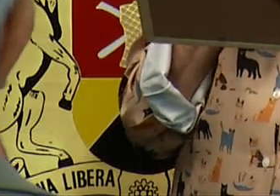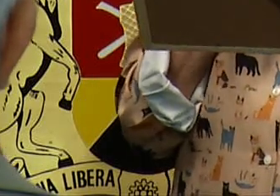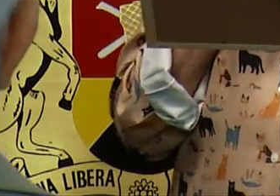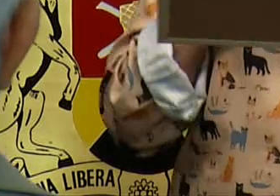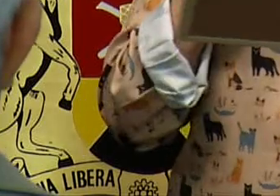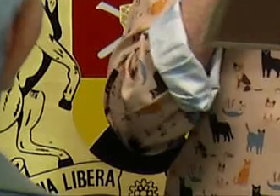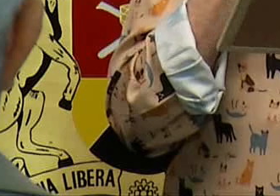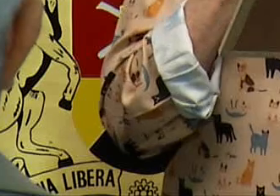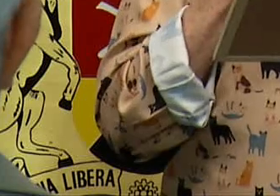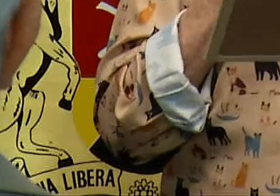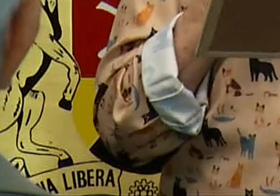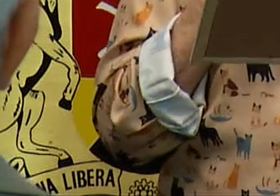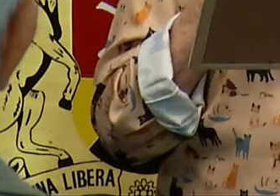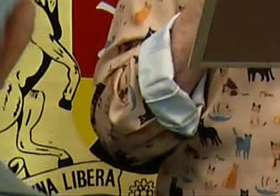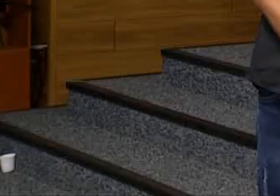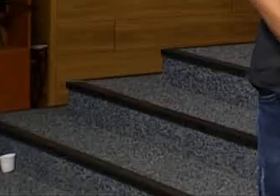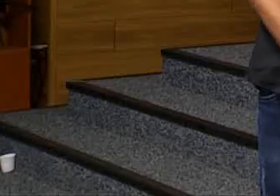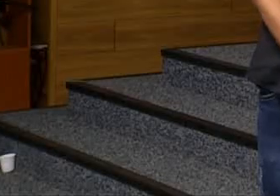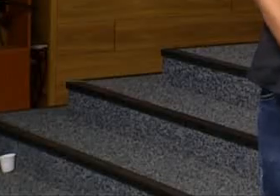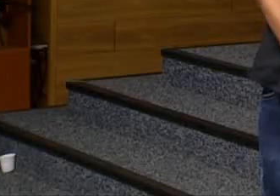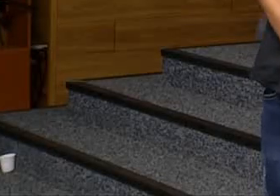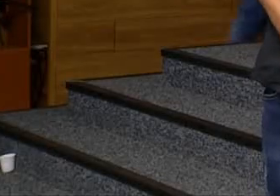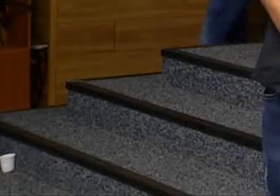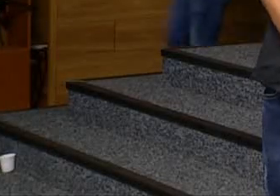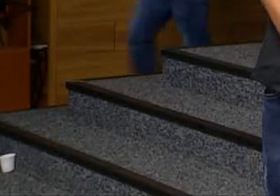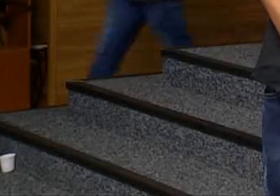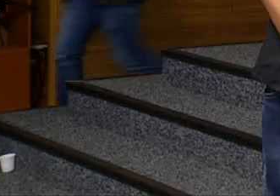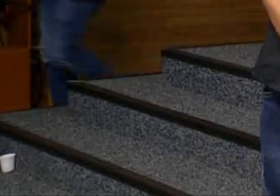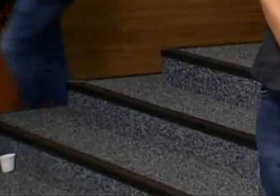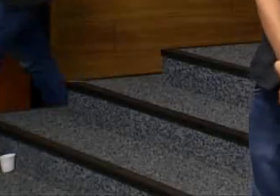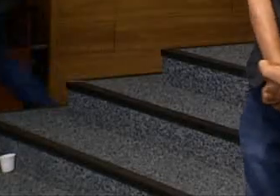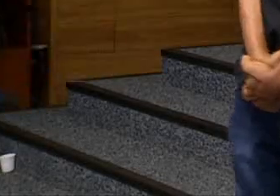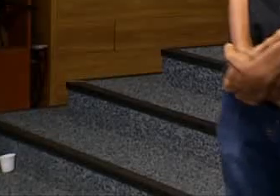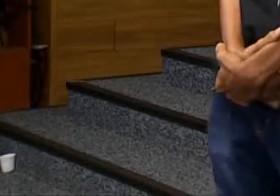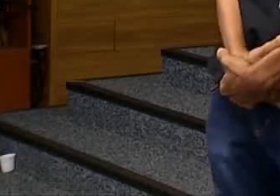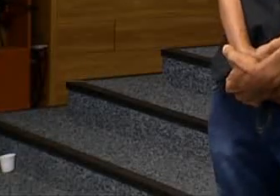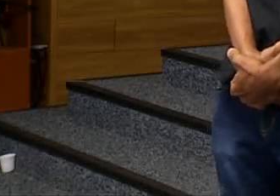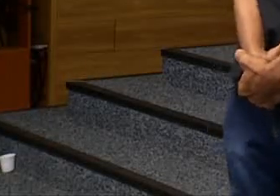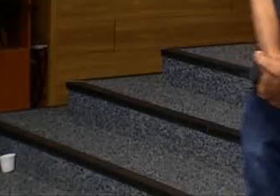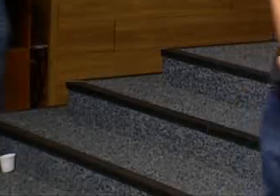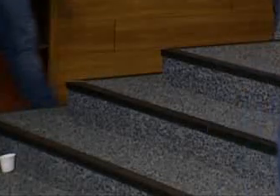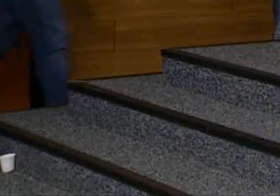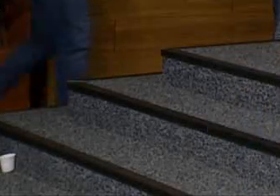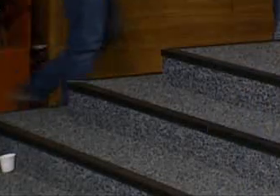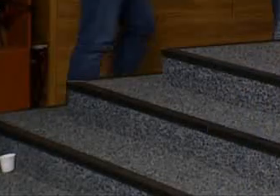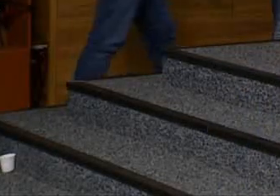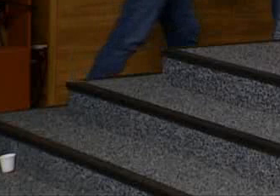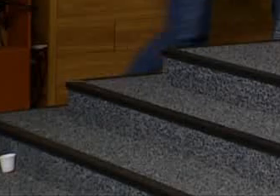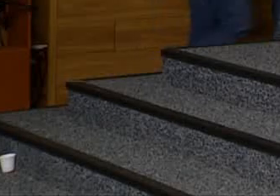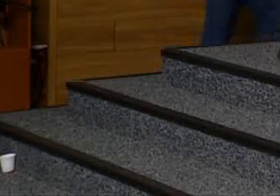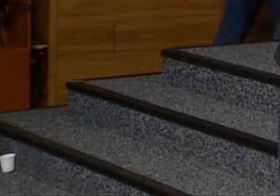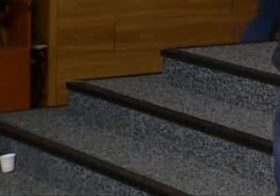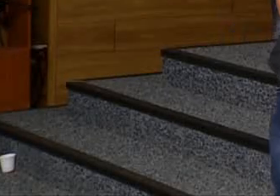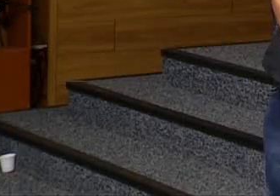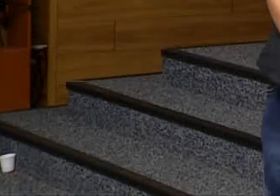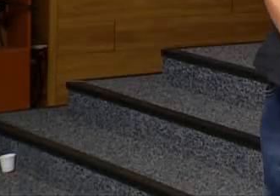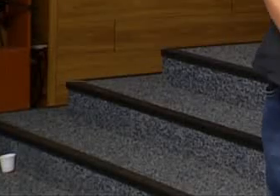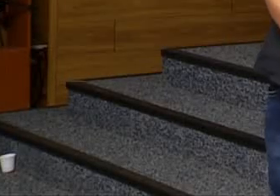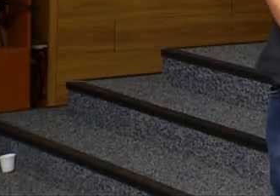de 54 anos, no dia 25 de março. Não é?